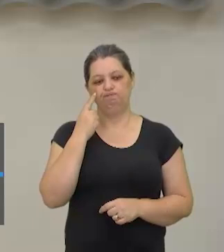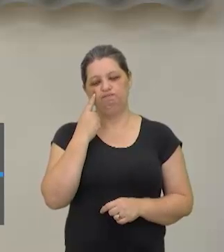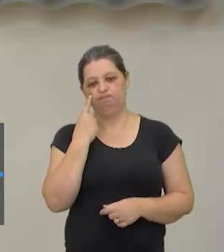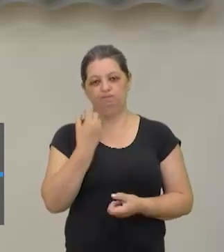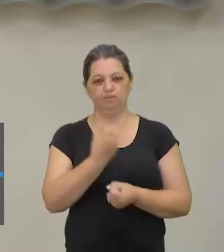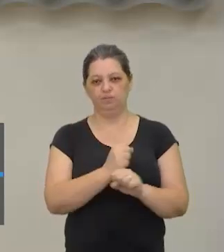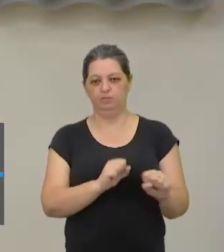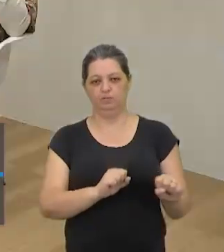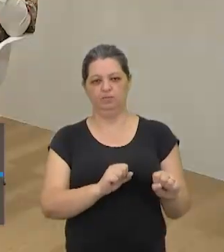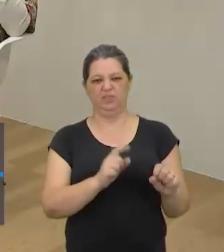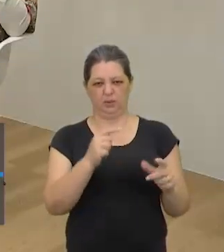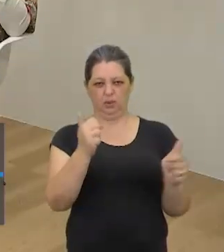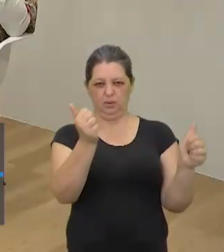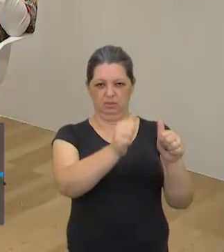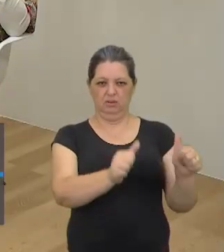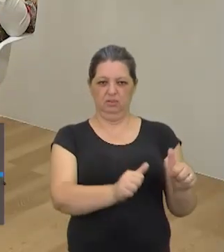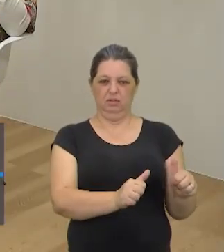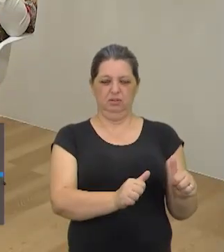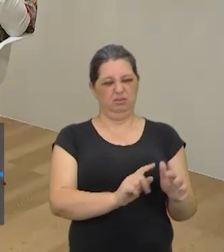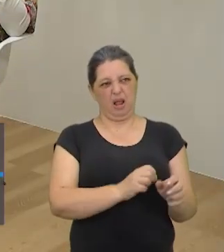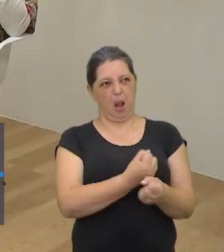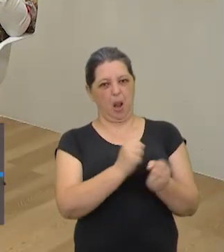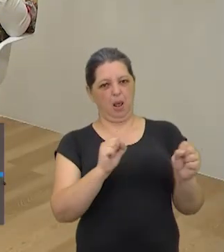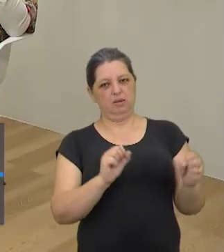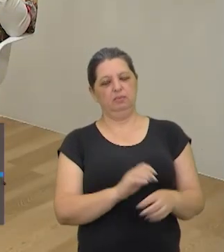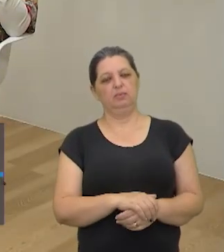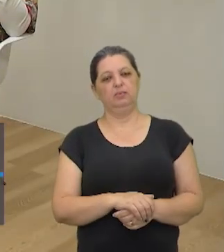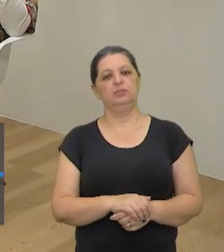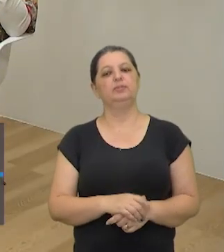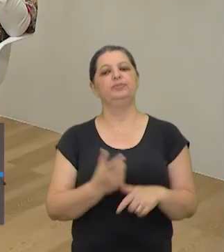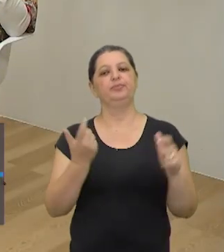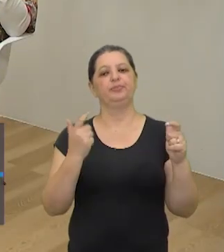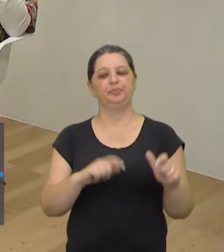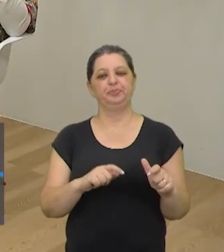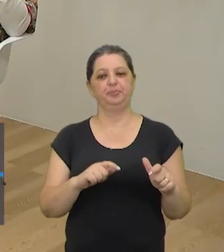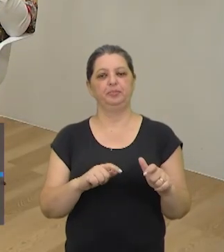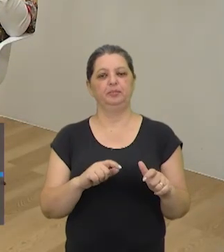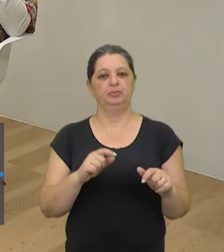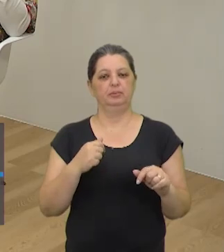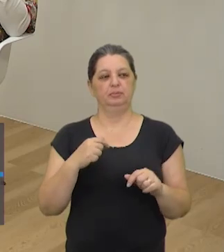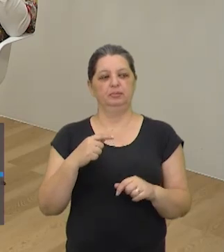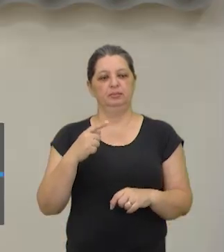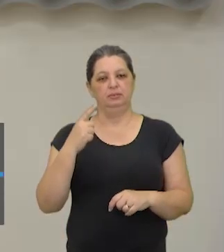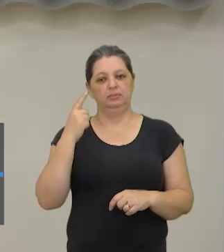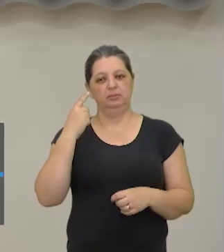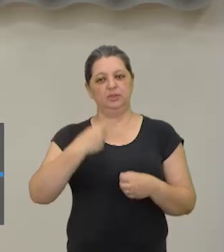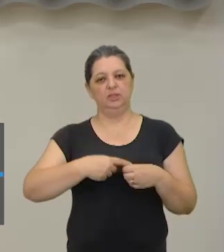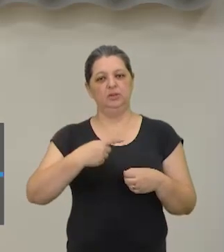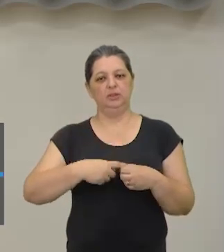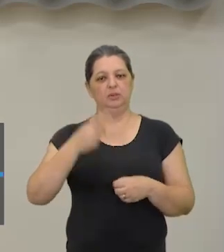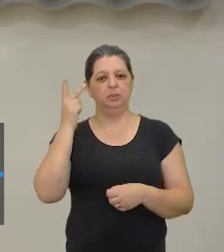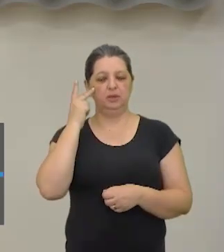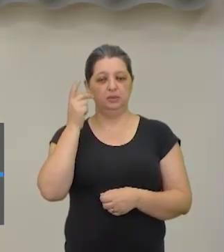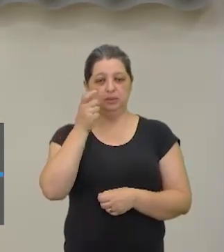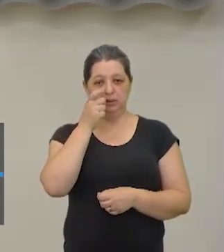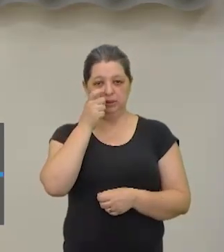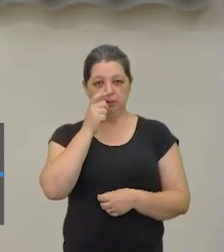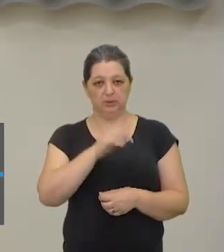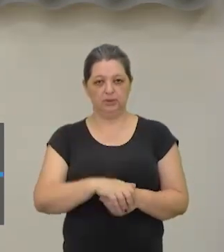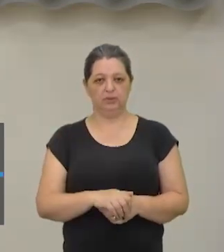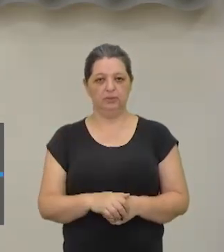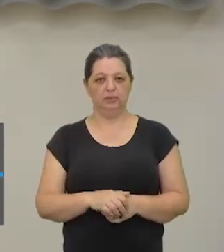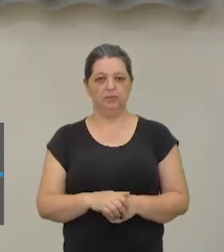Lembrei do Borba Gato. Agora que nem é tão grande Lá em assim. São Manuel não é tão grande assim, mas é interessante. Tem o